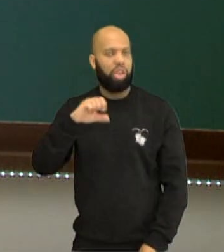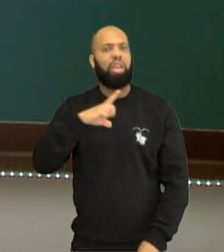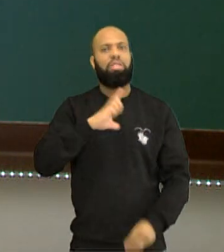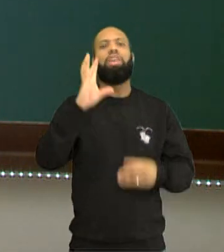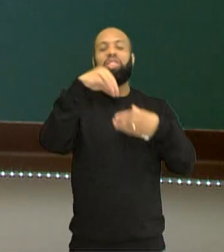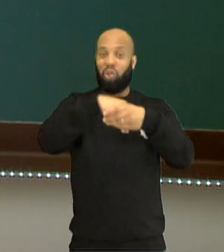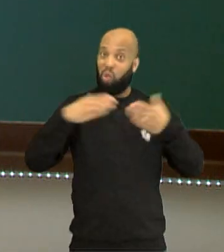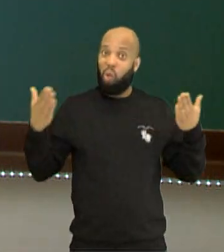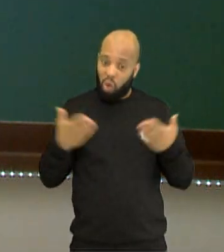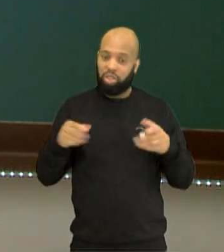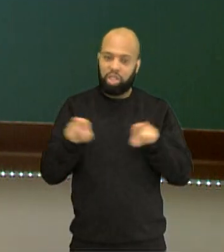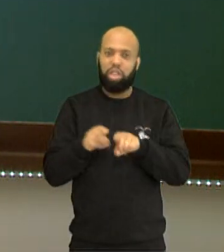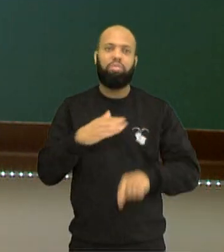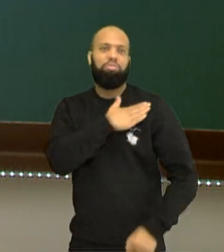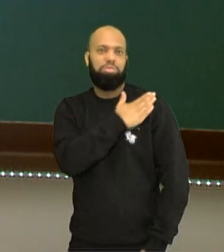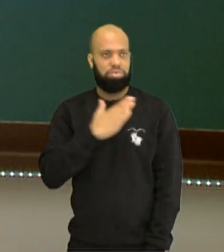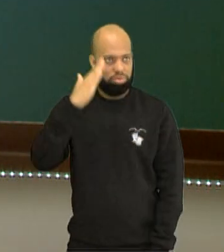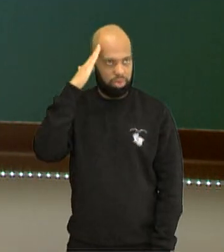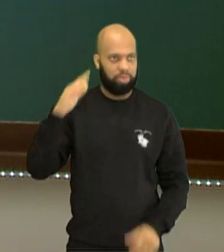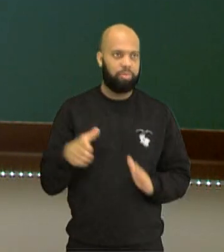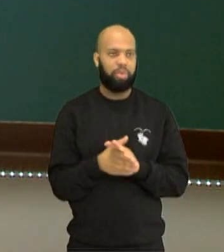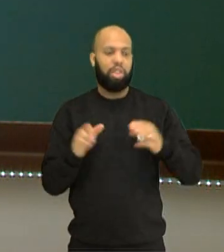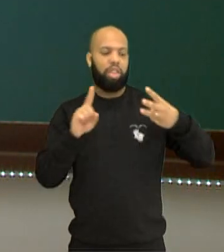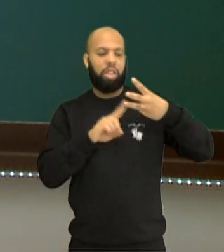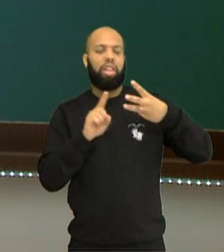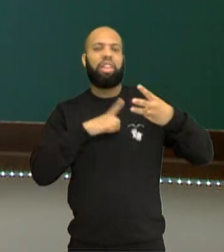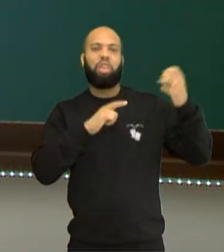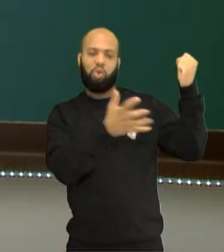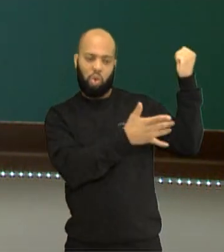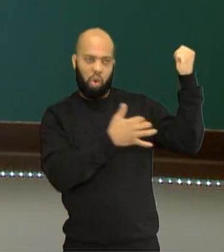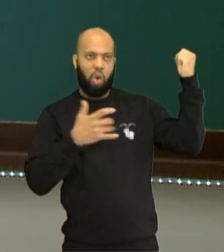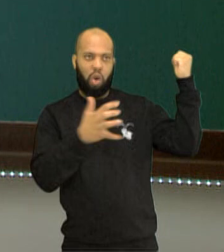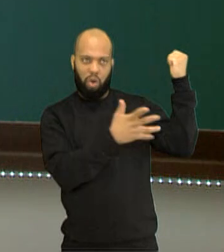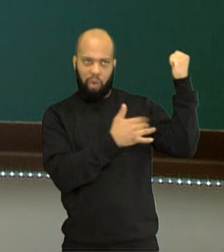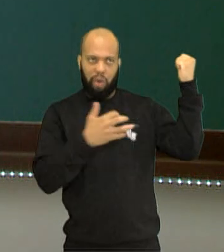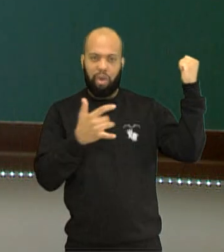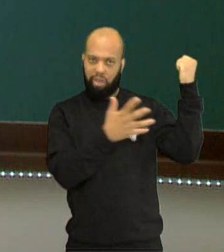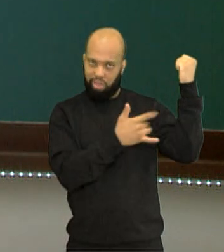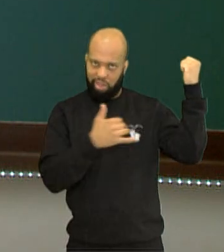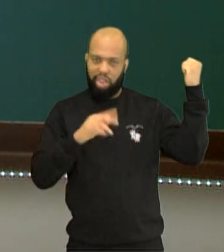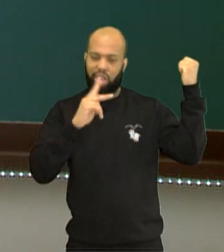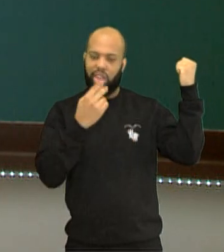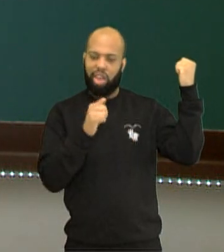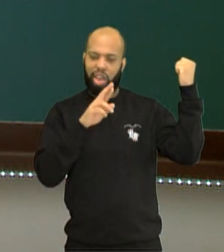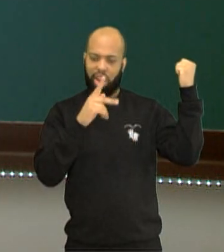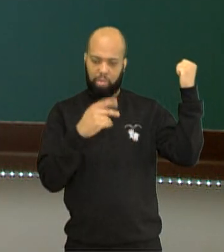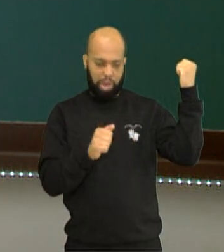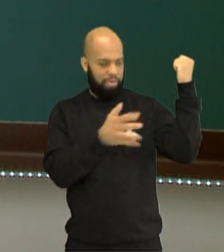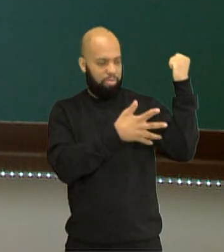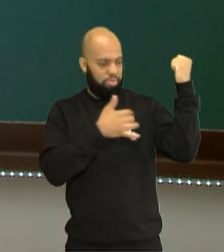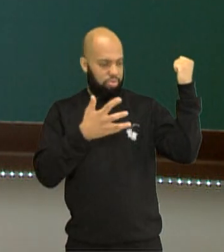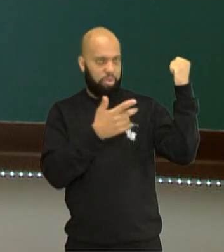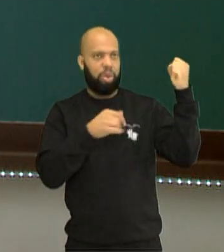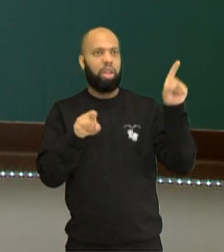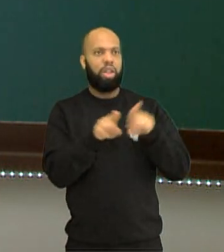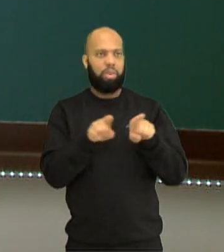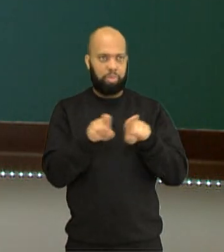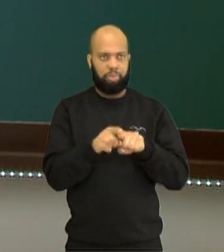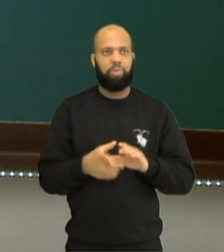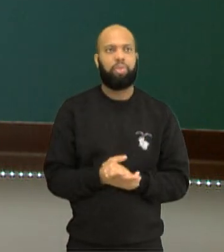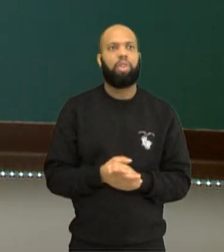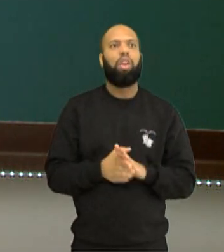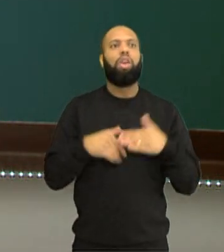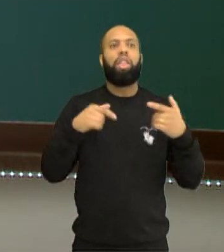militarismo moderno. E nós temos a questão de cordas, nós temos as harpas, que são instrumentos que estão desde o início do Egito, e nós temos a lira.